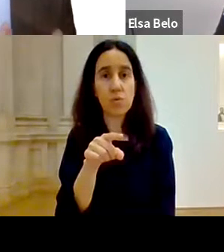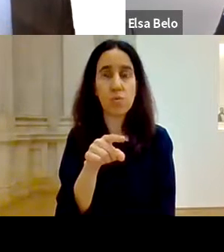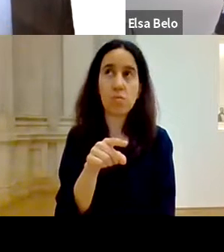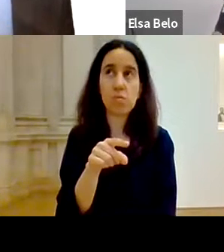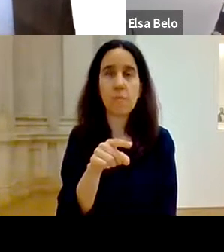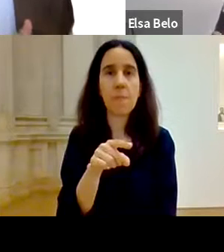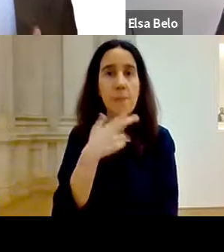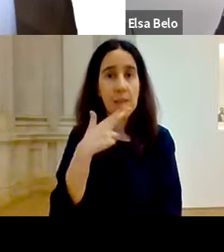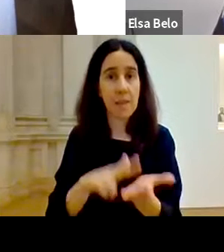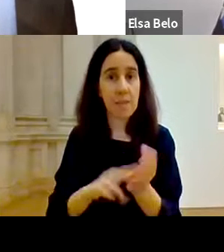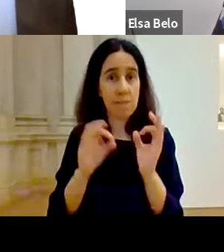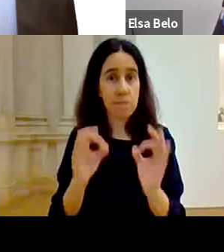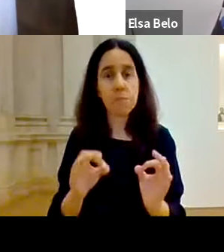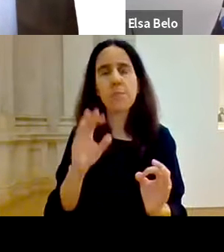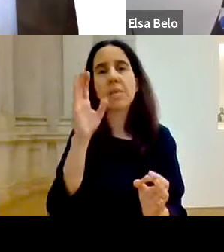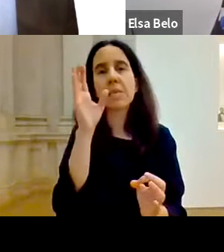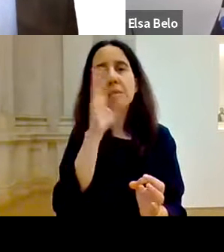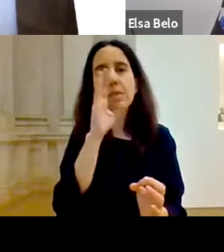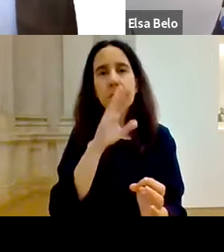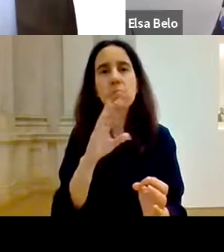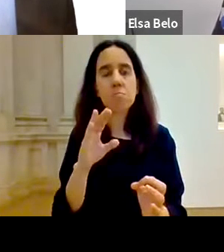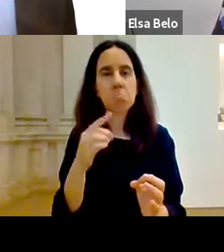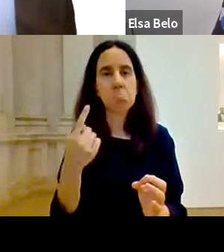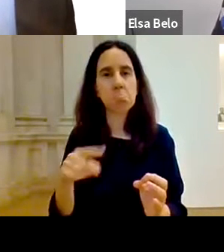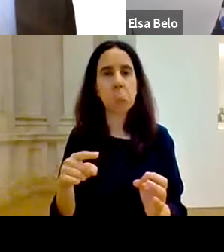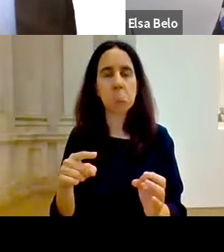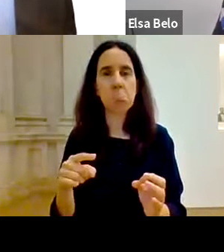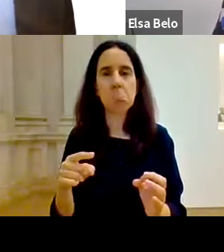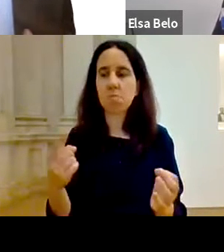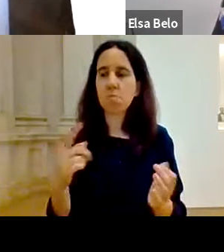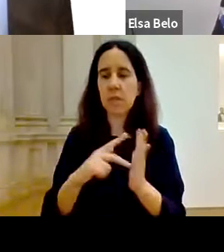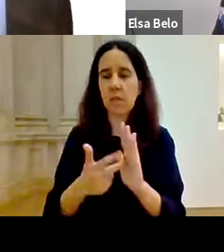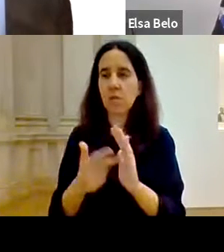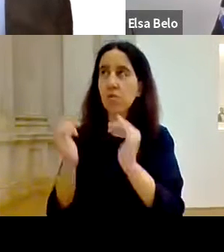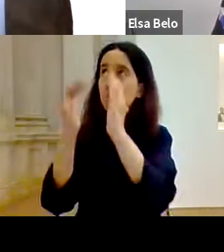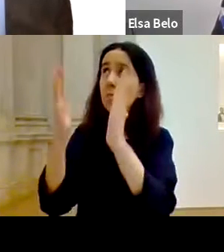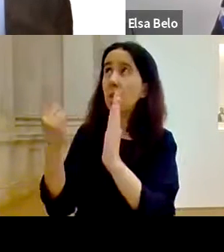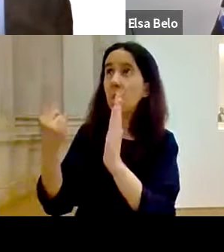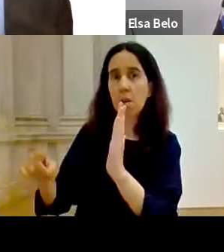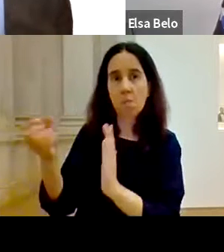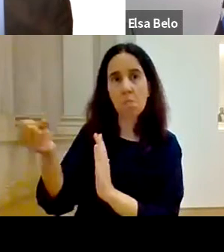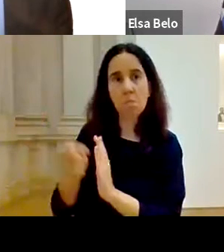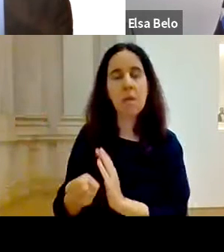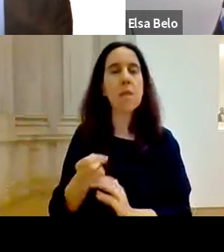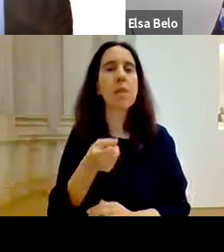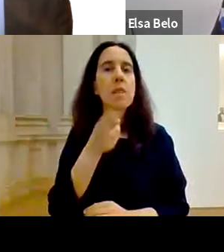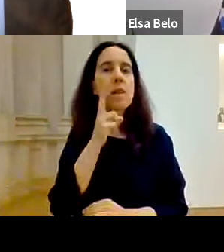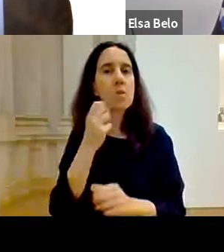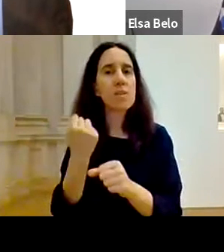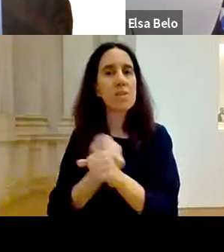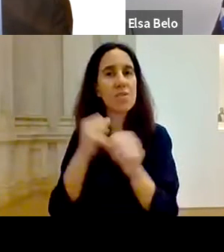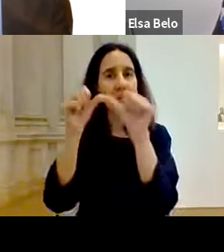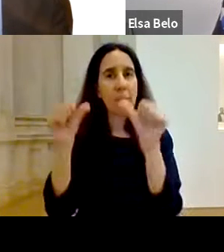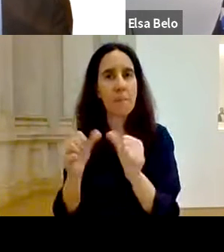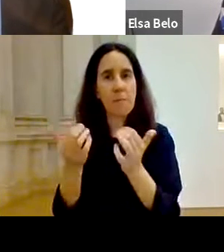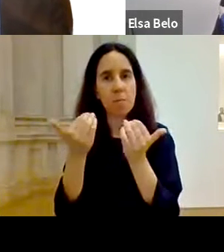uma realidade, quer dizer, se o organismo tiver uma solução tecnológica que sirva ao propósito, se o diretor de sistemas de informação assegurar que